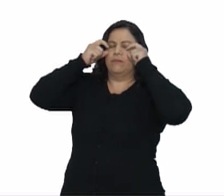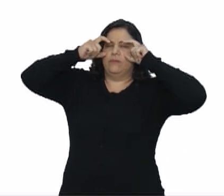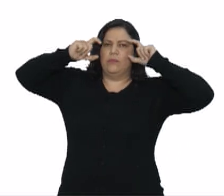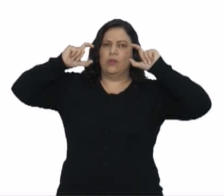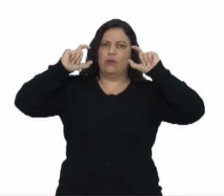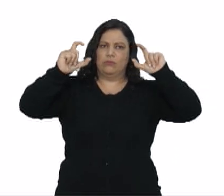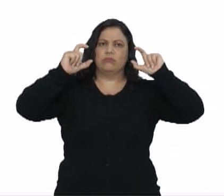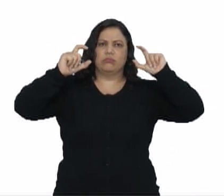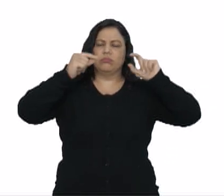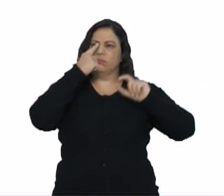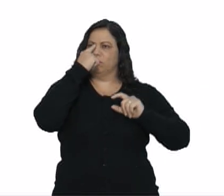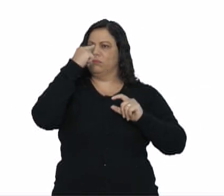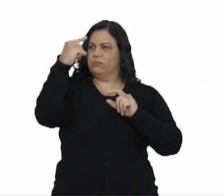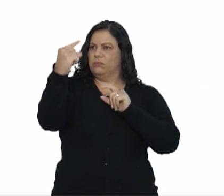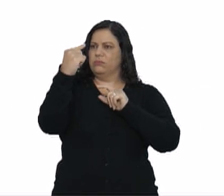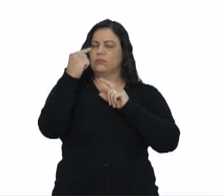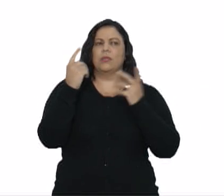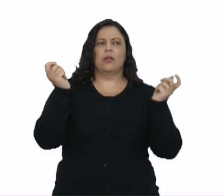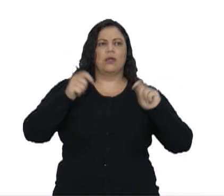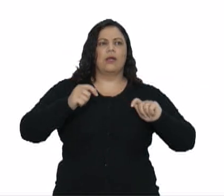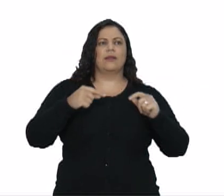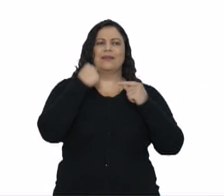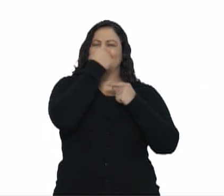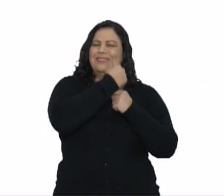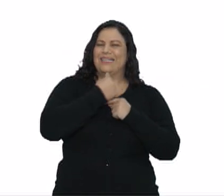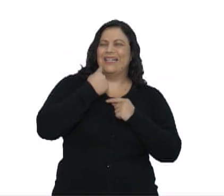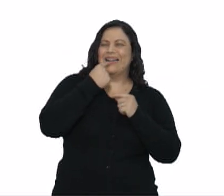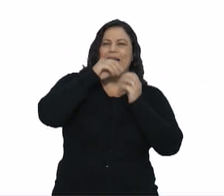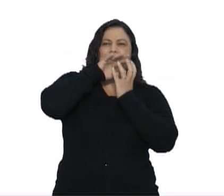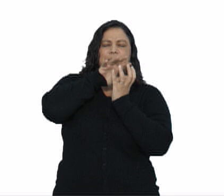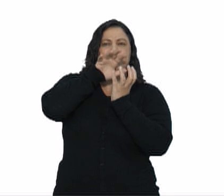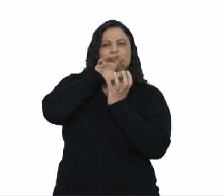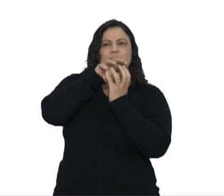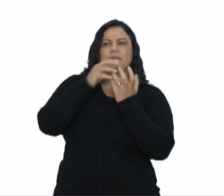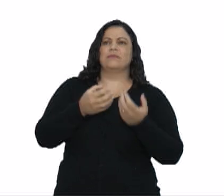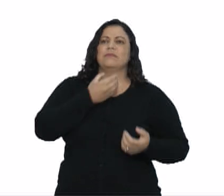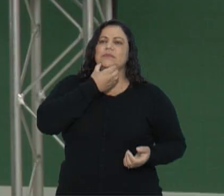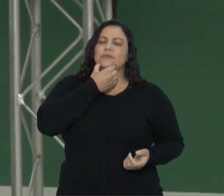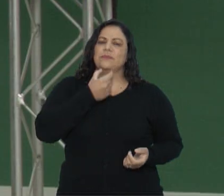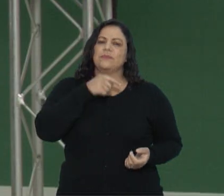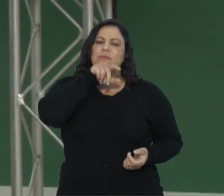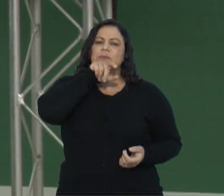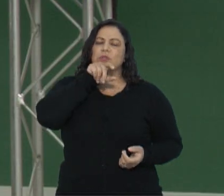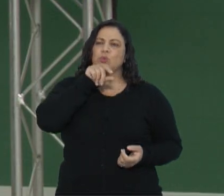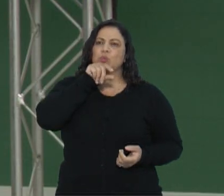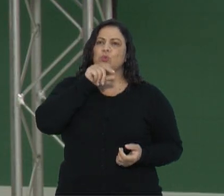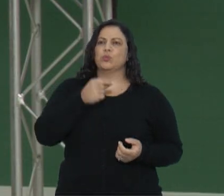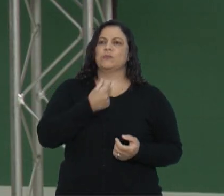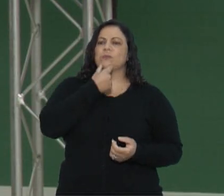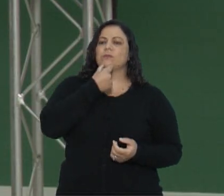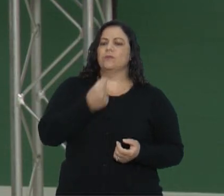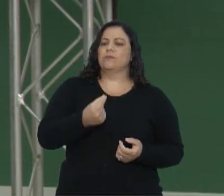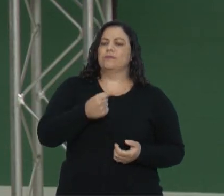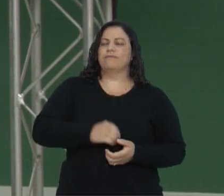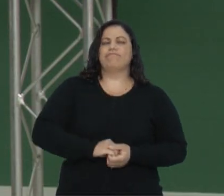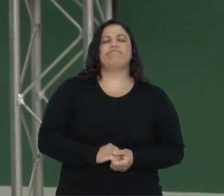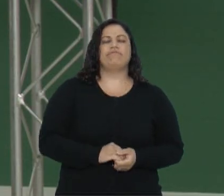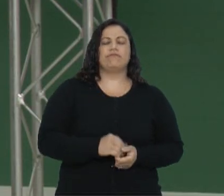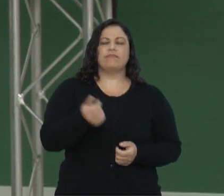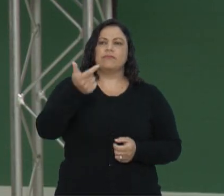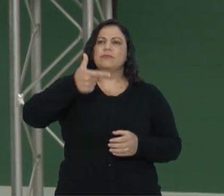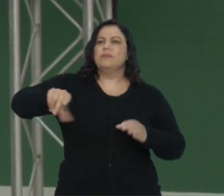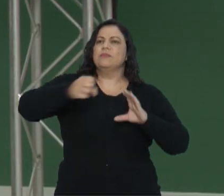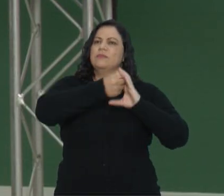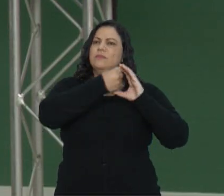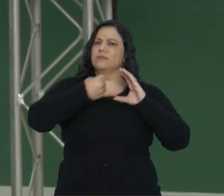nariz reto e alongado, lábios entreabertos e queixo pontiagudo. Outra característica bacana que ele tinha